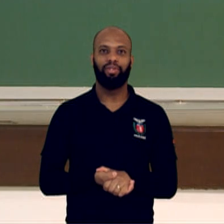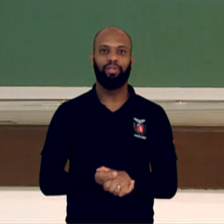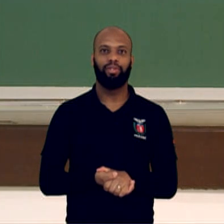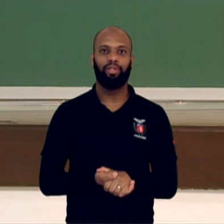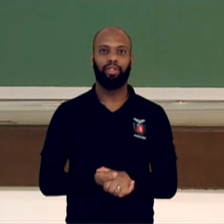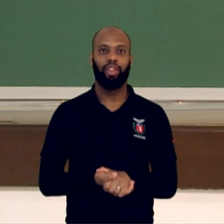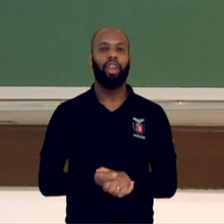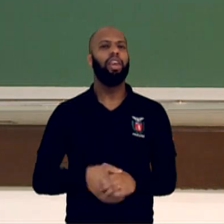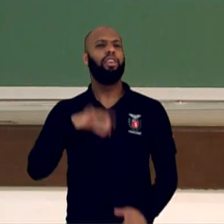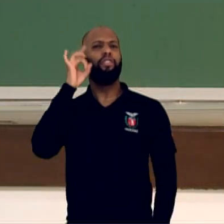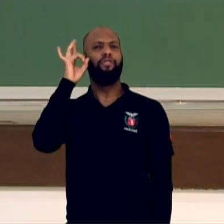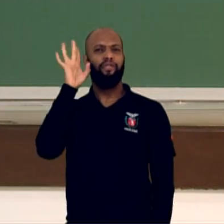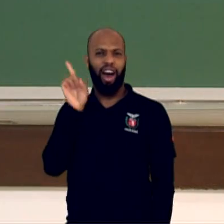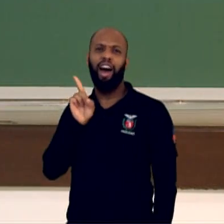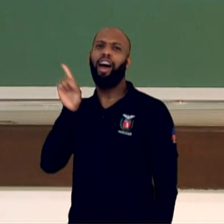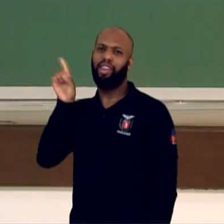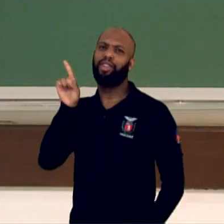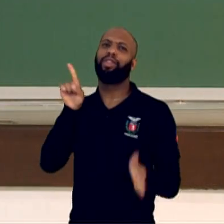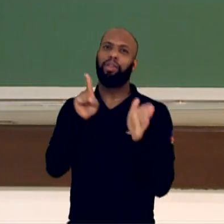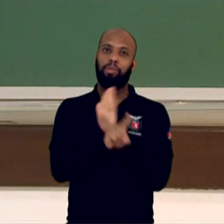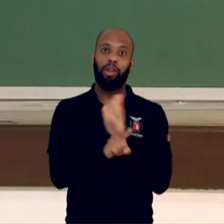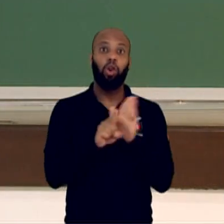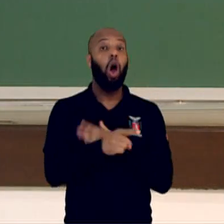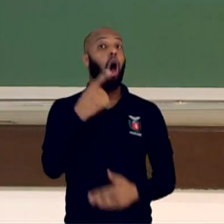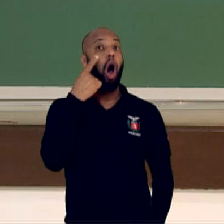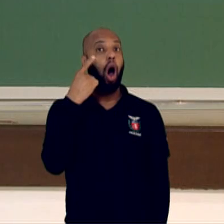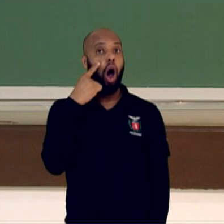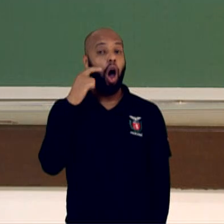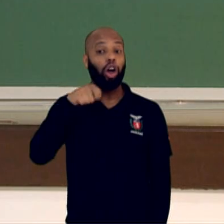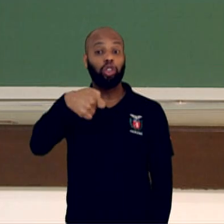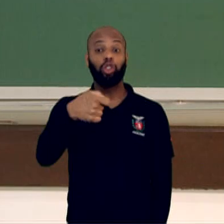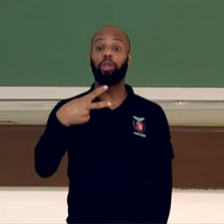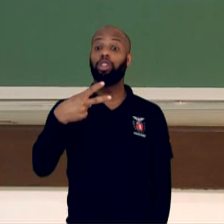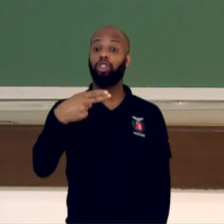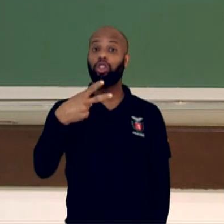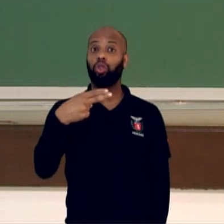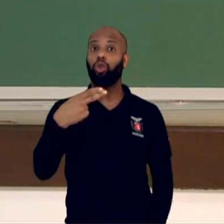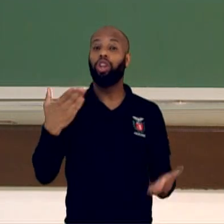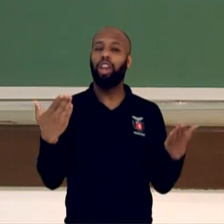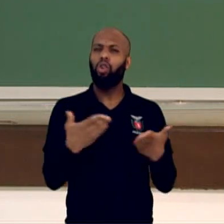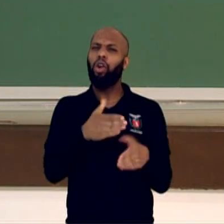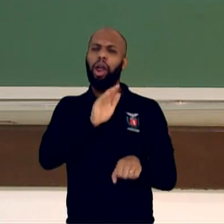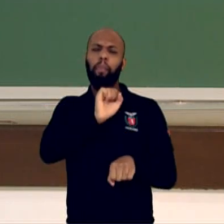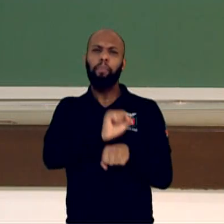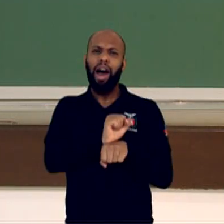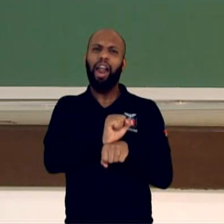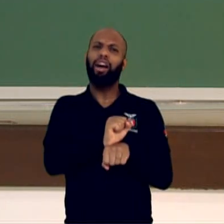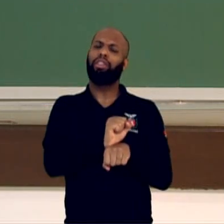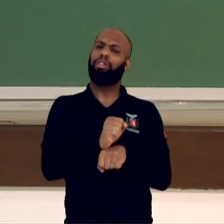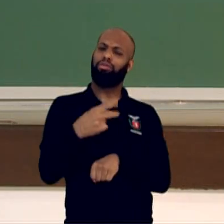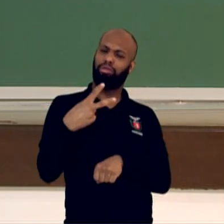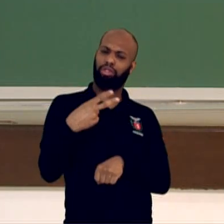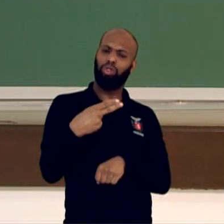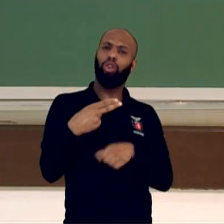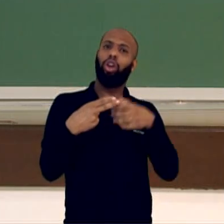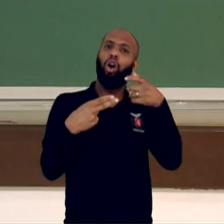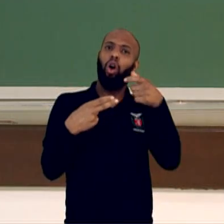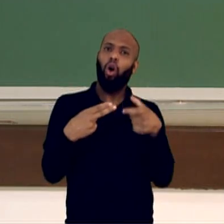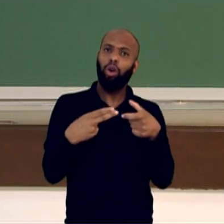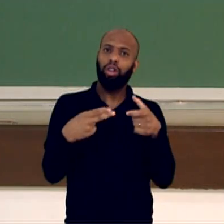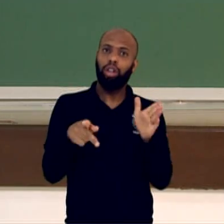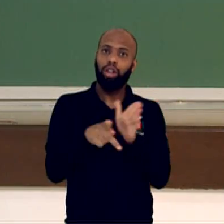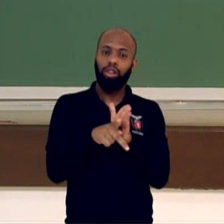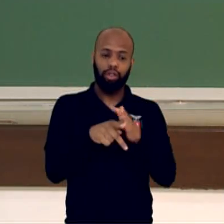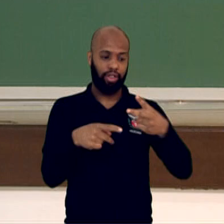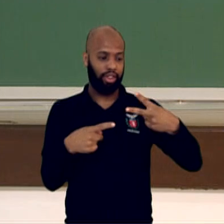Gente, esse estava bem facinho, né? Então vamos pensar lá a tesoura. Onde fica o ponto fixo de uma tesoura? No meio dela.